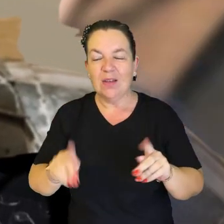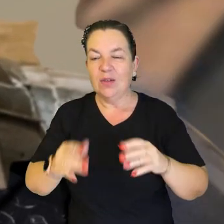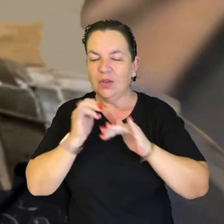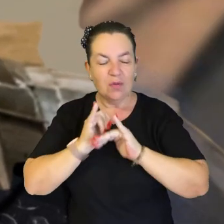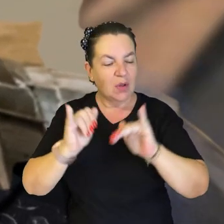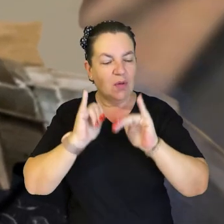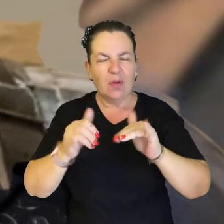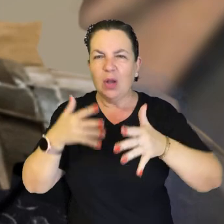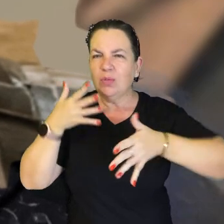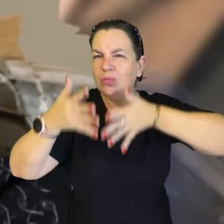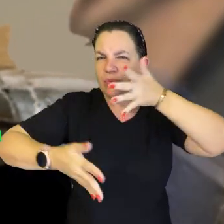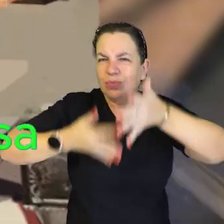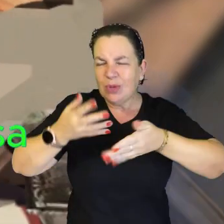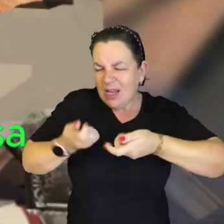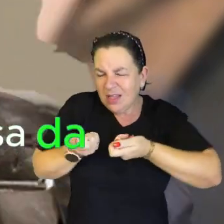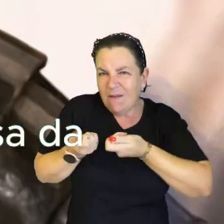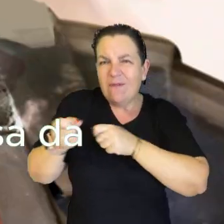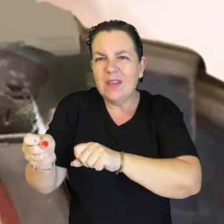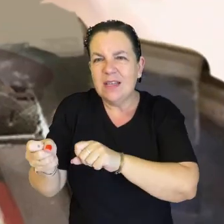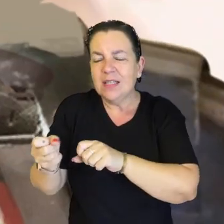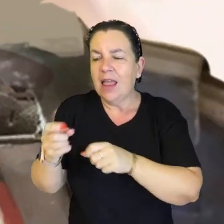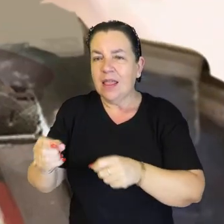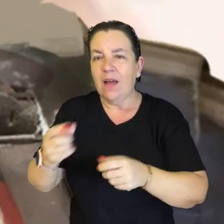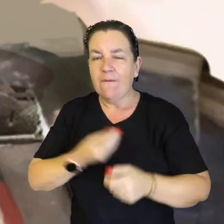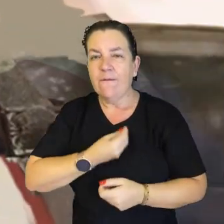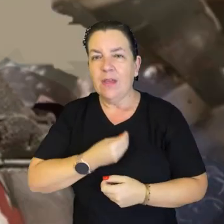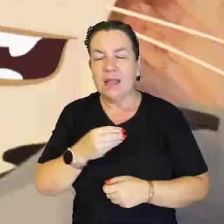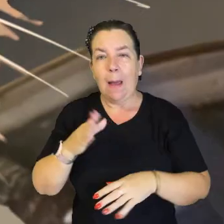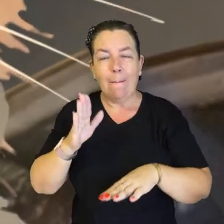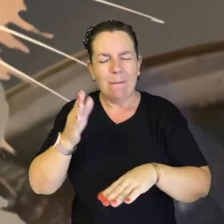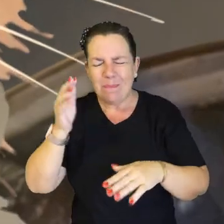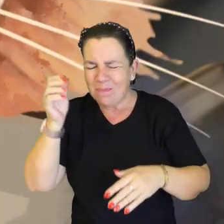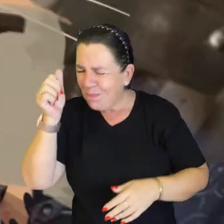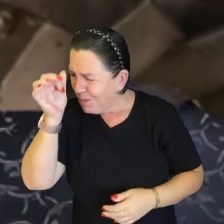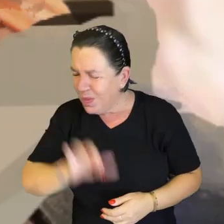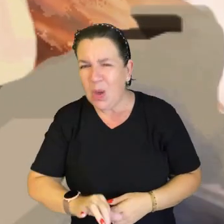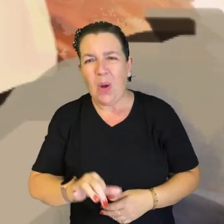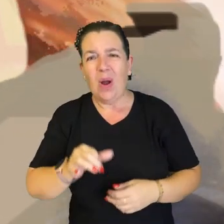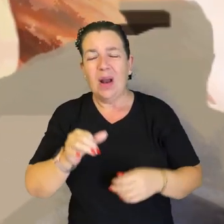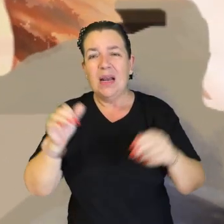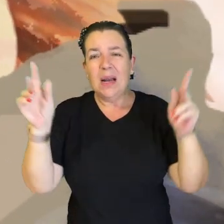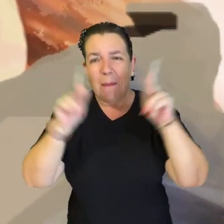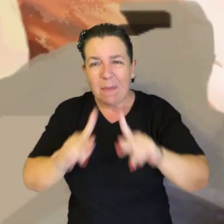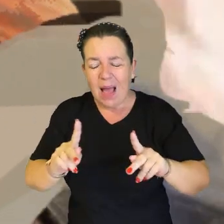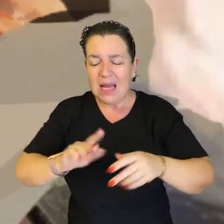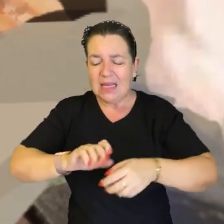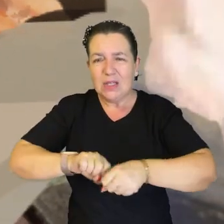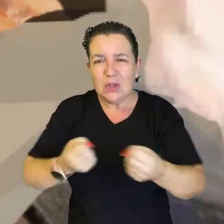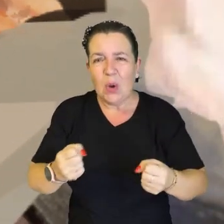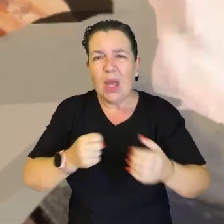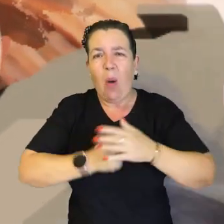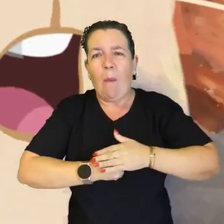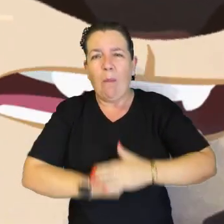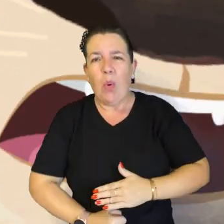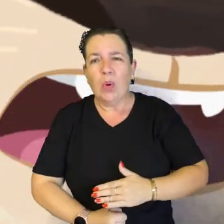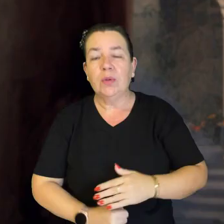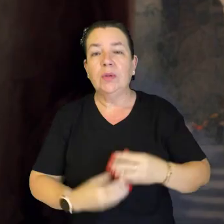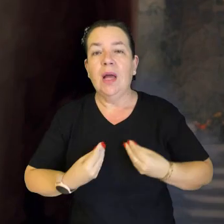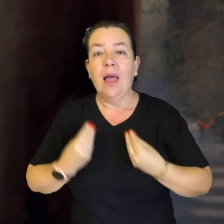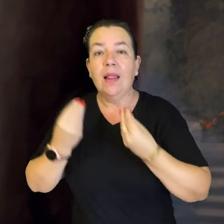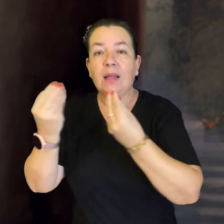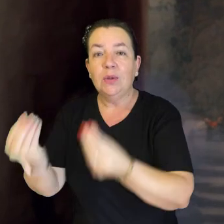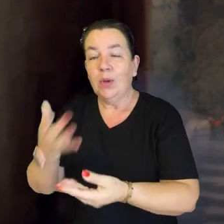fez um discurso inesquecível em defesa da vida, dizendo: "O maior destruidor da paz é o aborto." Ela gastou